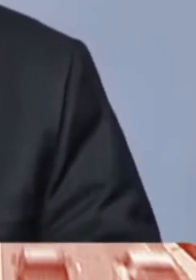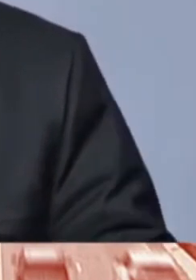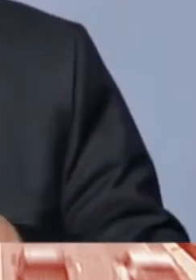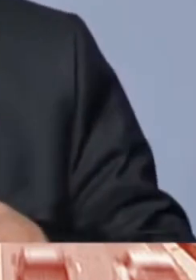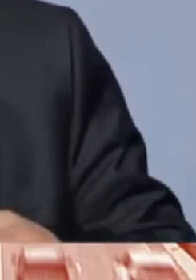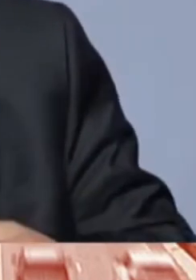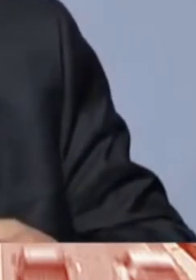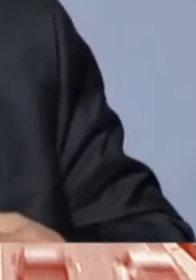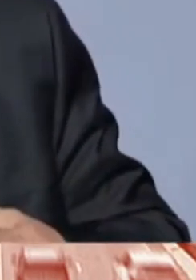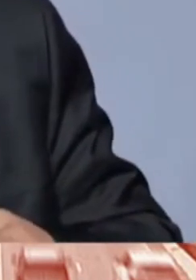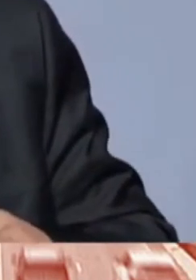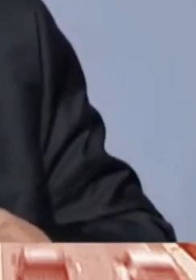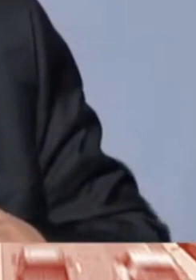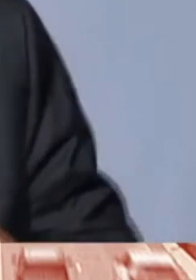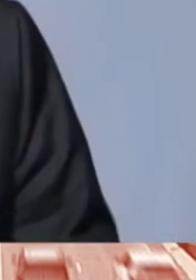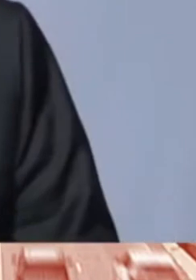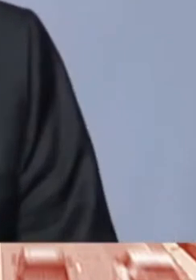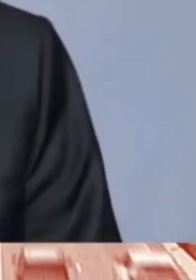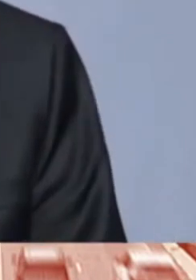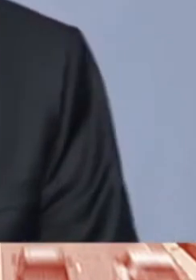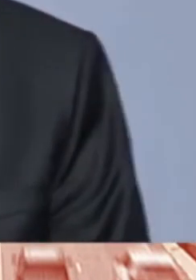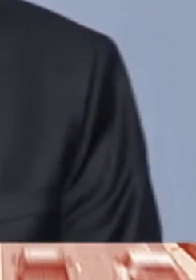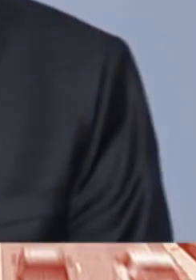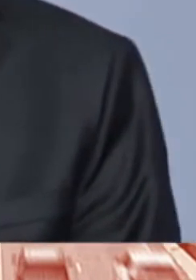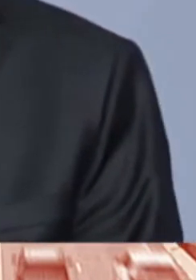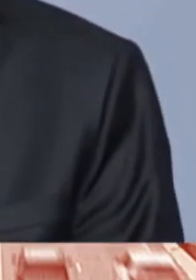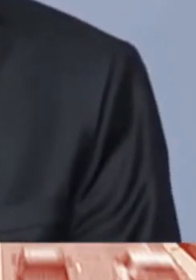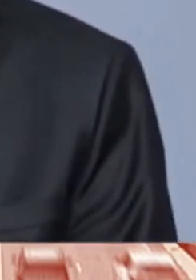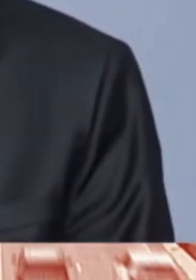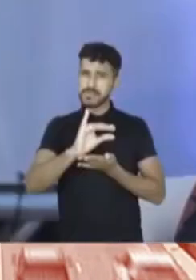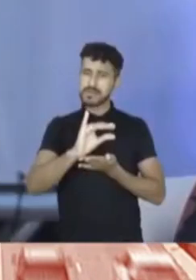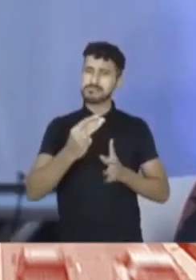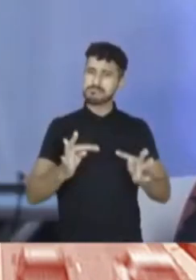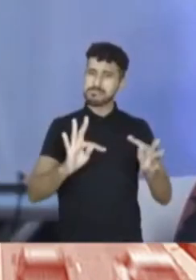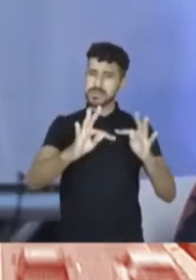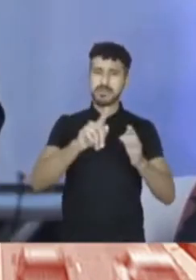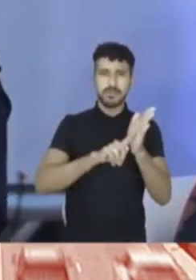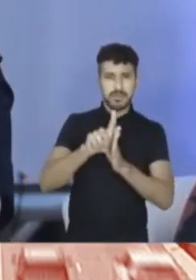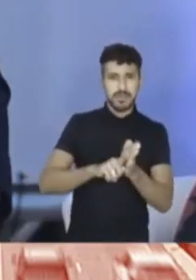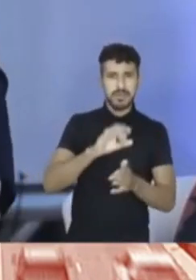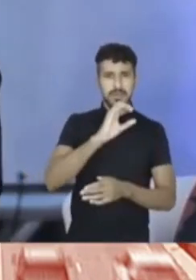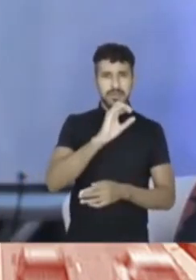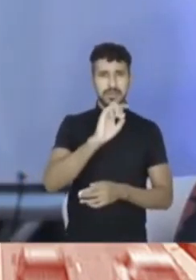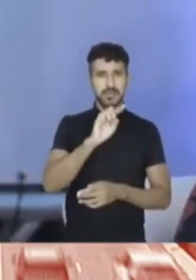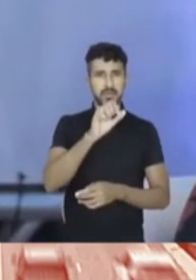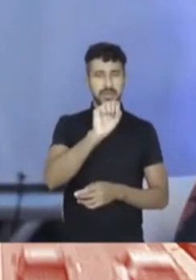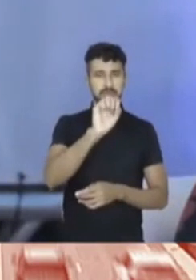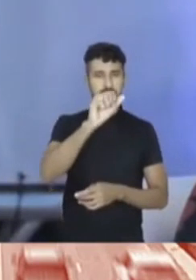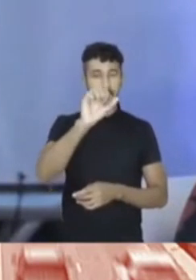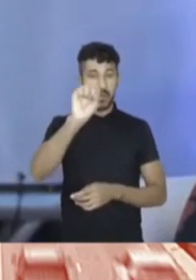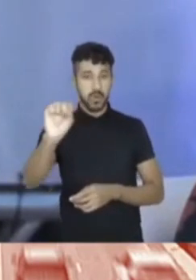São comunicadores em redes sociais, youtubers, tiktokers. Né? E ali o Lula fez uma fala de